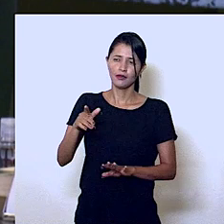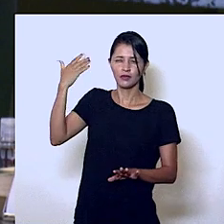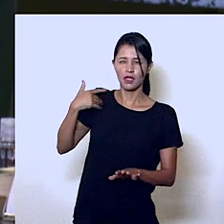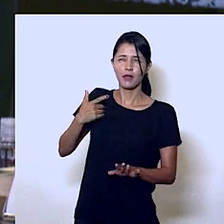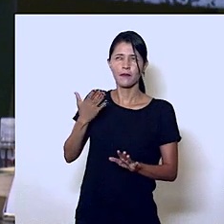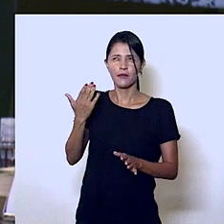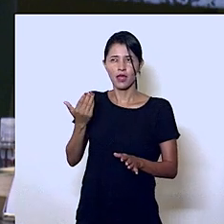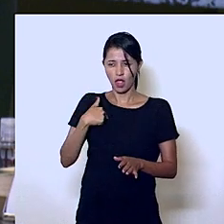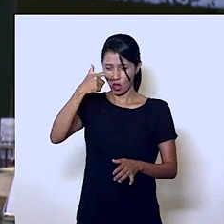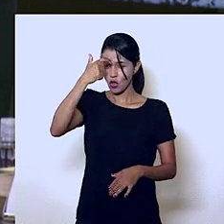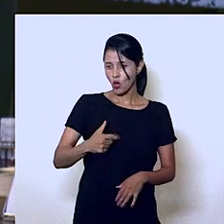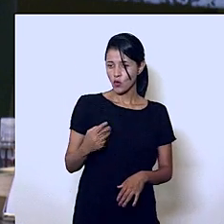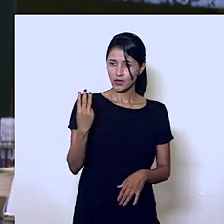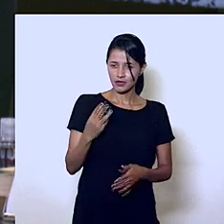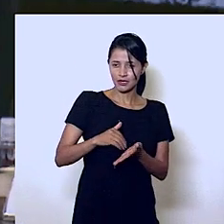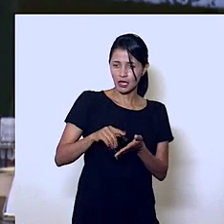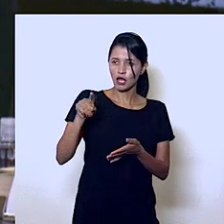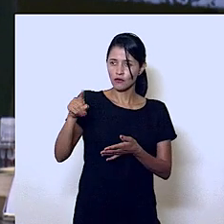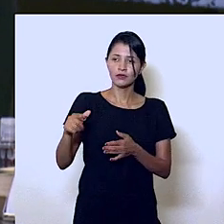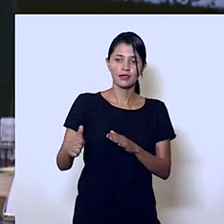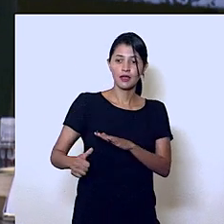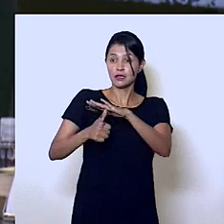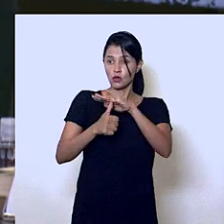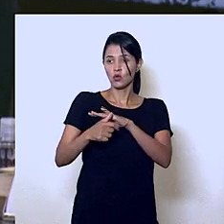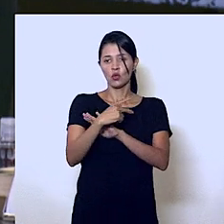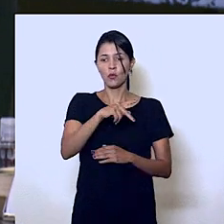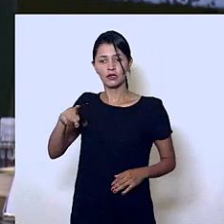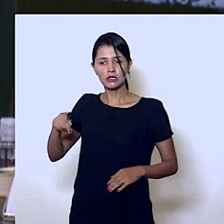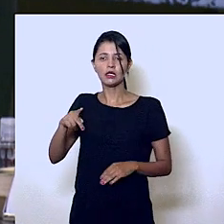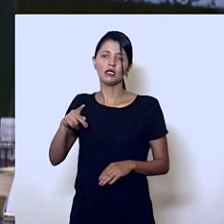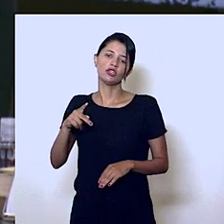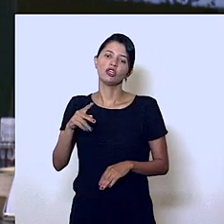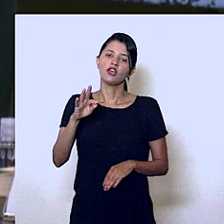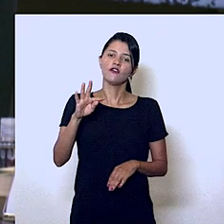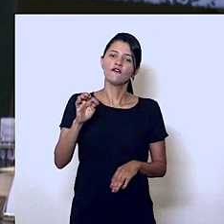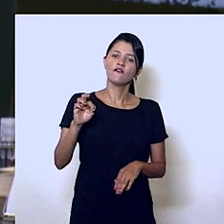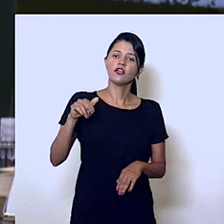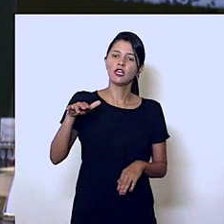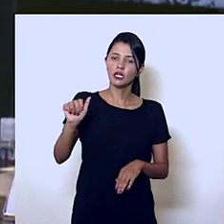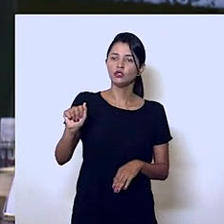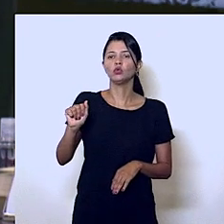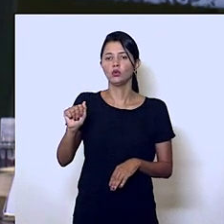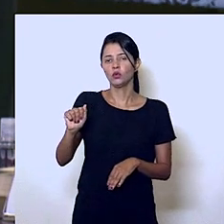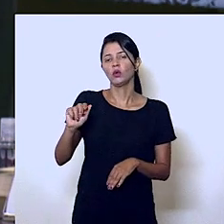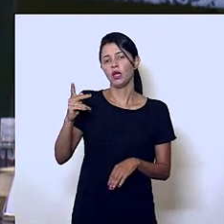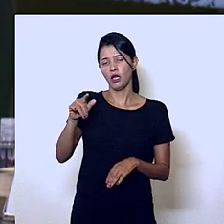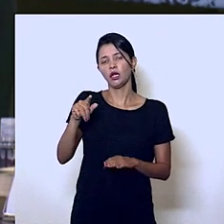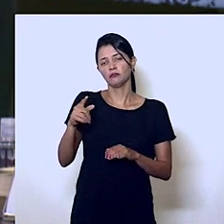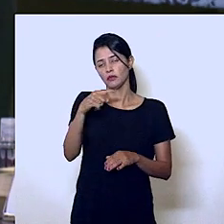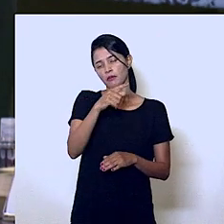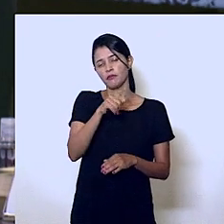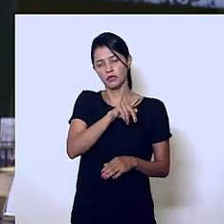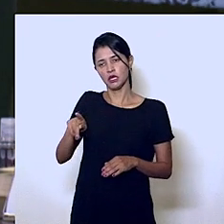assessor internacional do presidente Fernando Henrique Cardoso na presidência da República, ainda que o senhor não tivesse esse intento, o senhor me deu várias aulas sem saber, porque